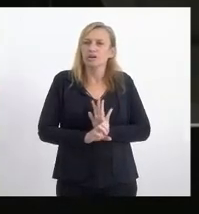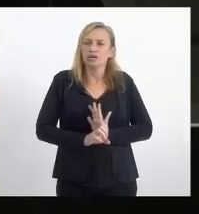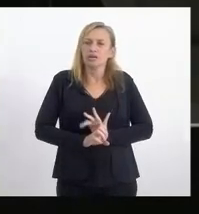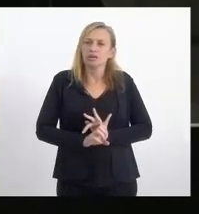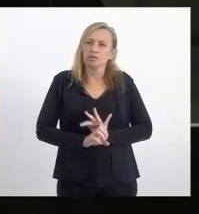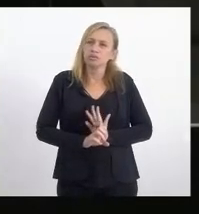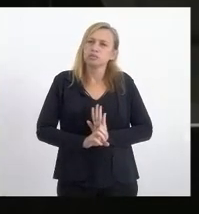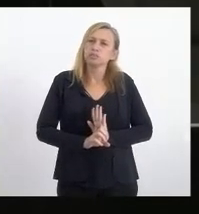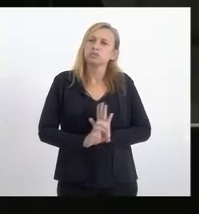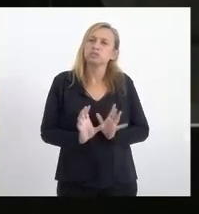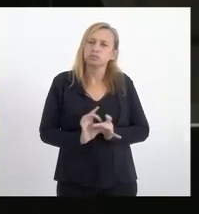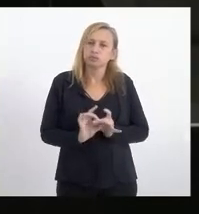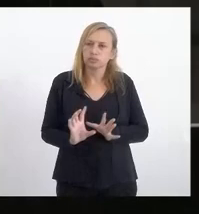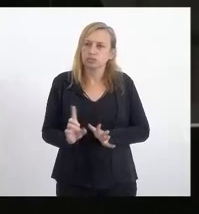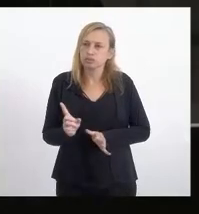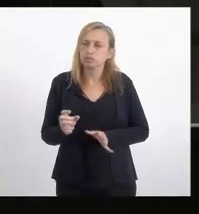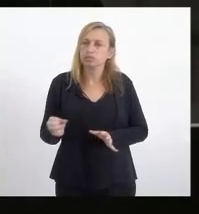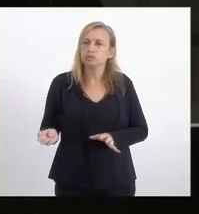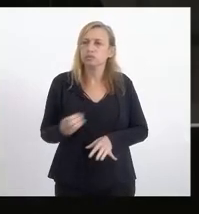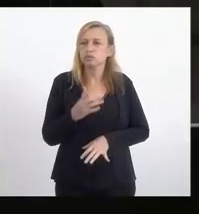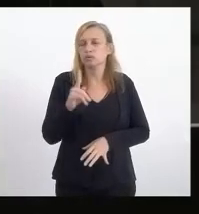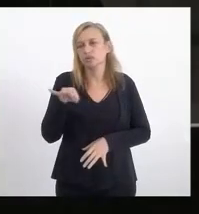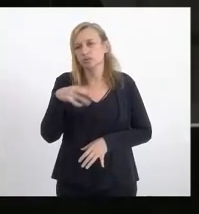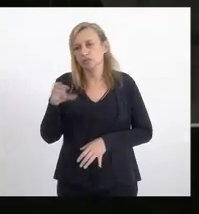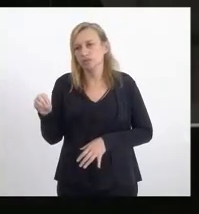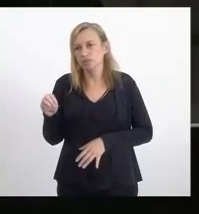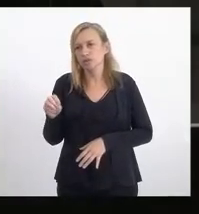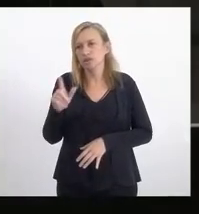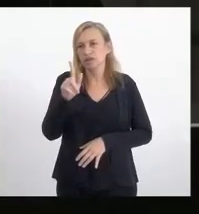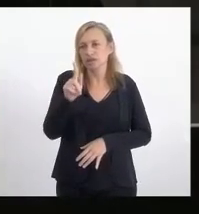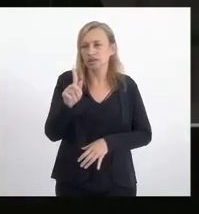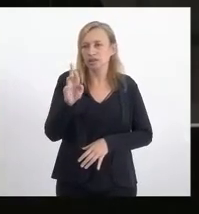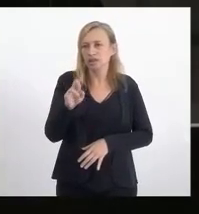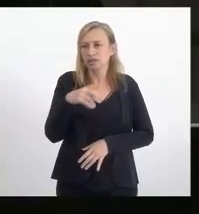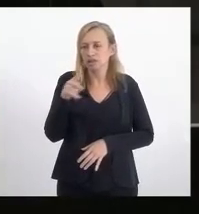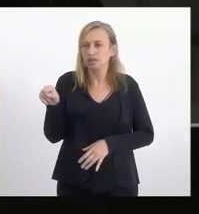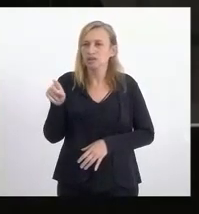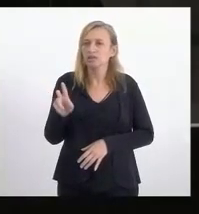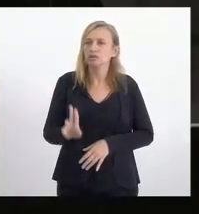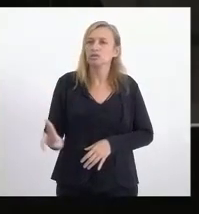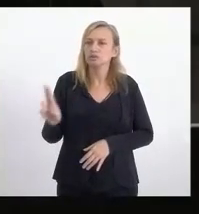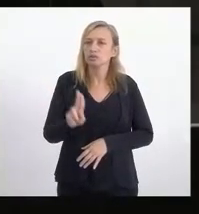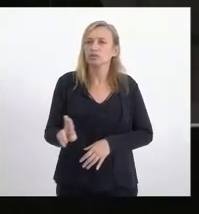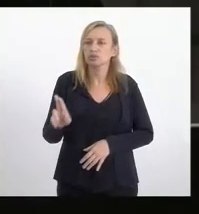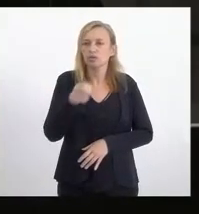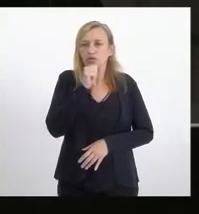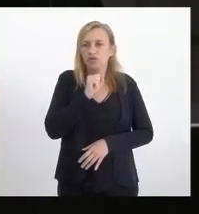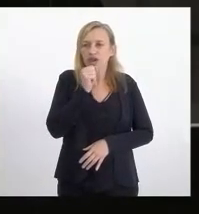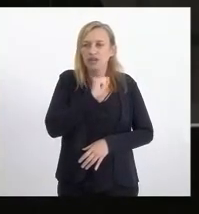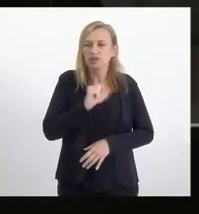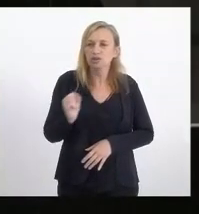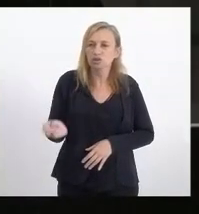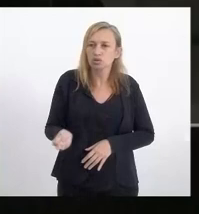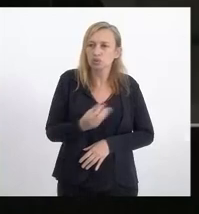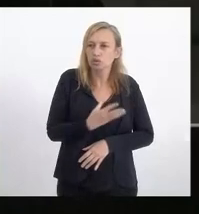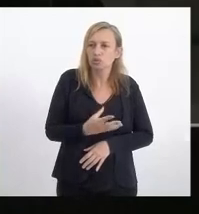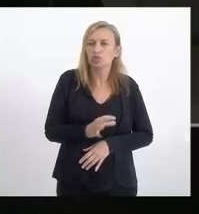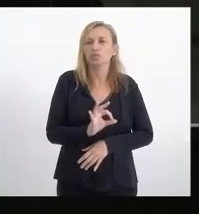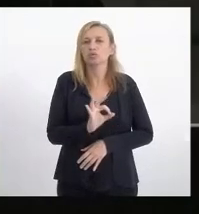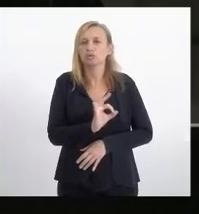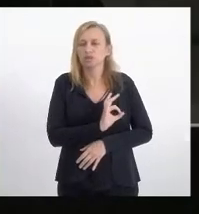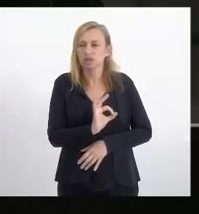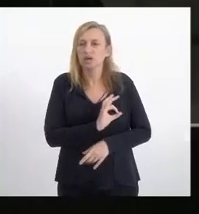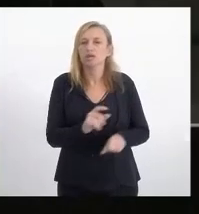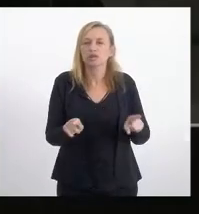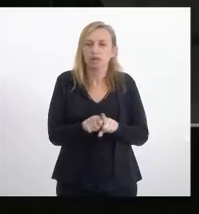que permite que a nova gratificação que a grande seja utilizado pelos antigos e pelos inativos